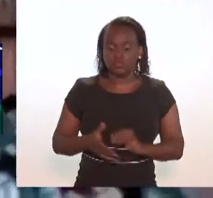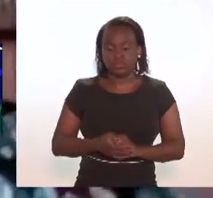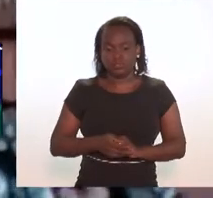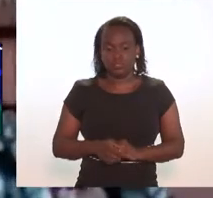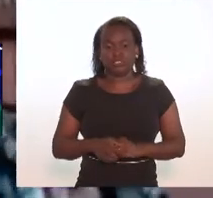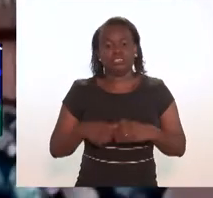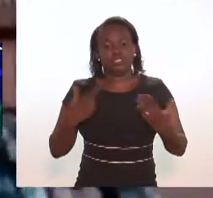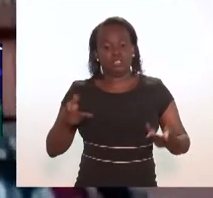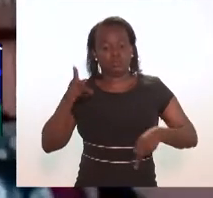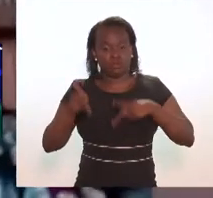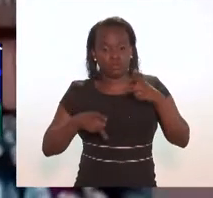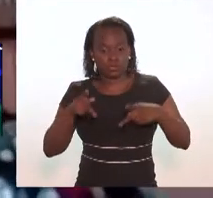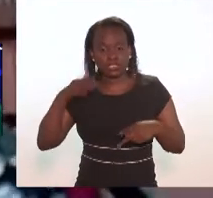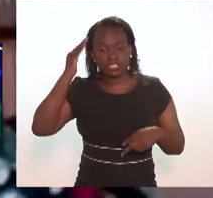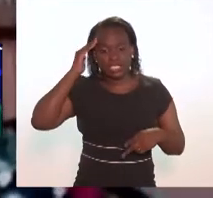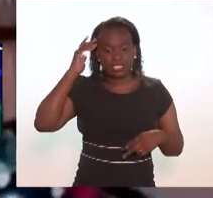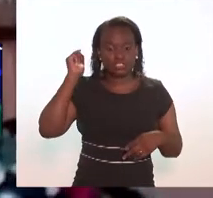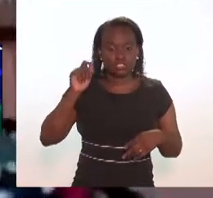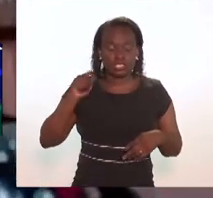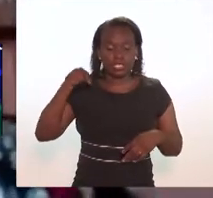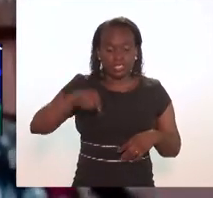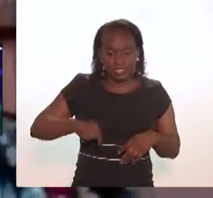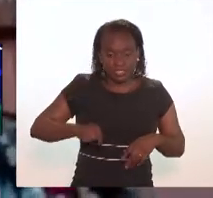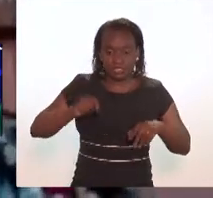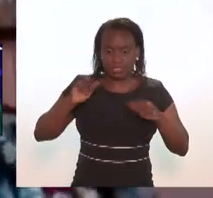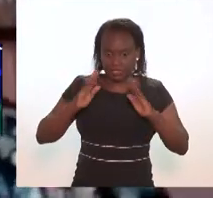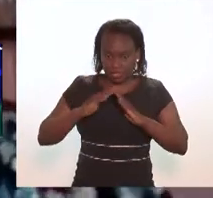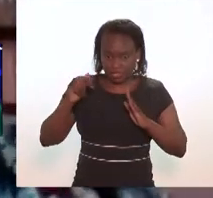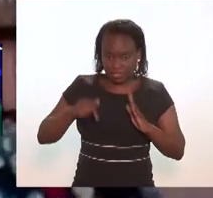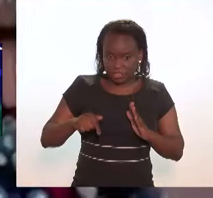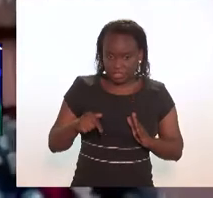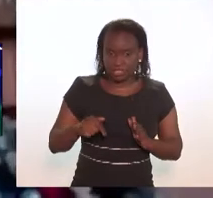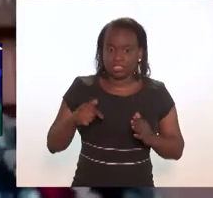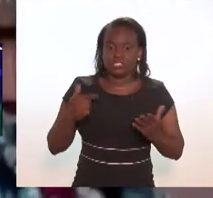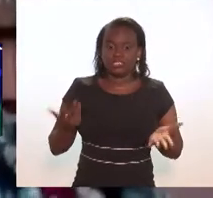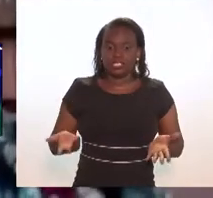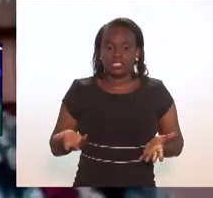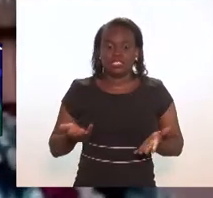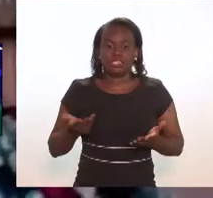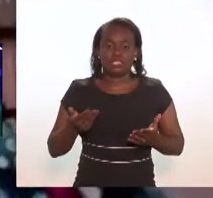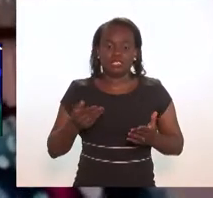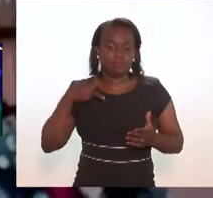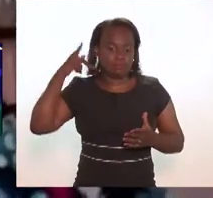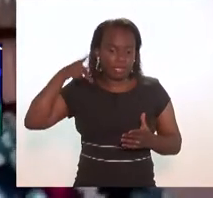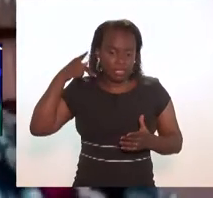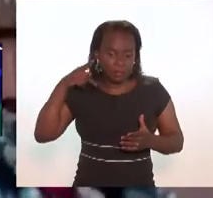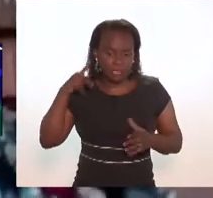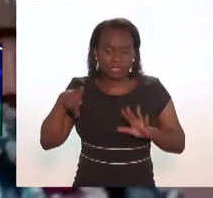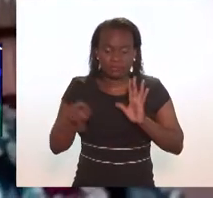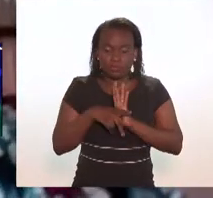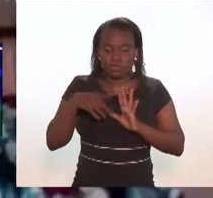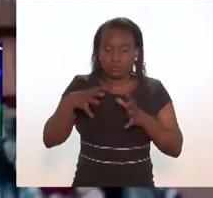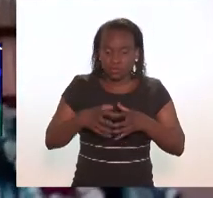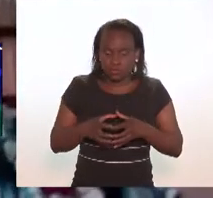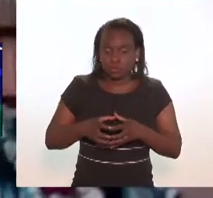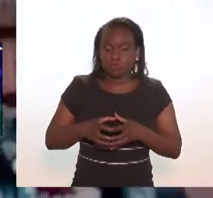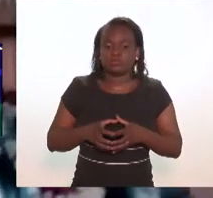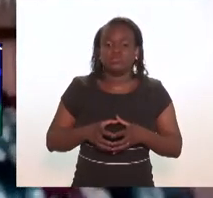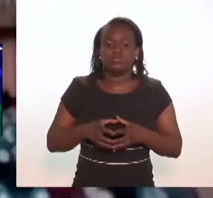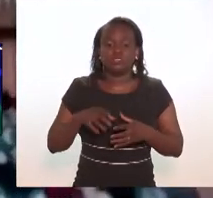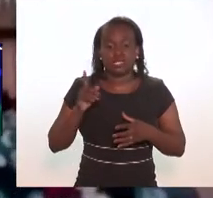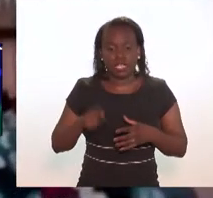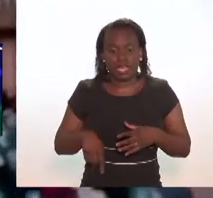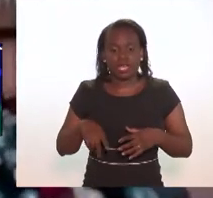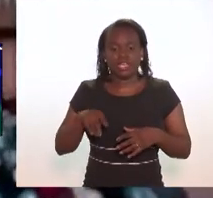E a população entende que essa casa, a partir dos seus parlamentares e das suas parlamentares, é a